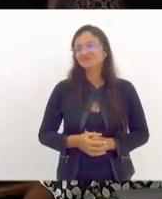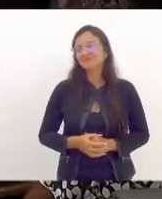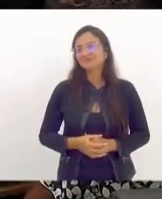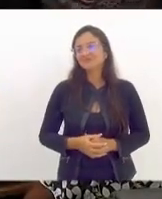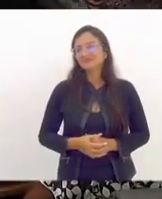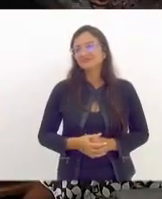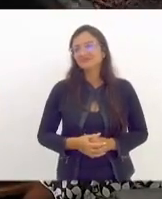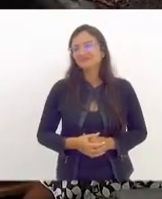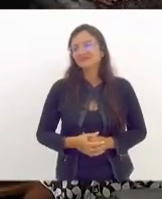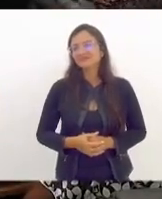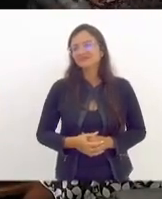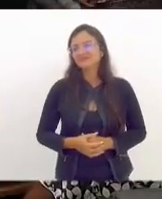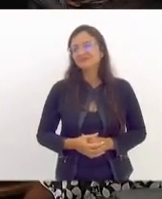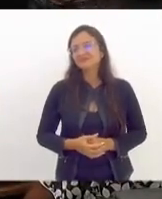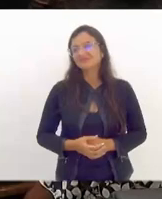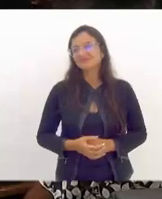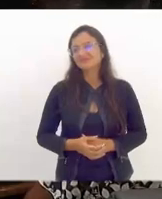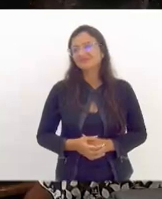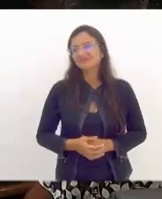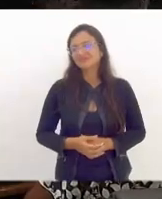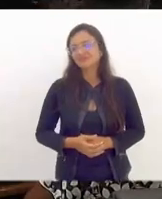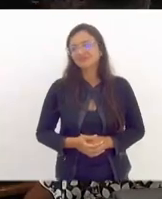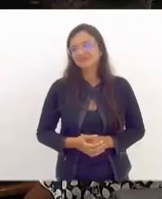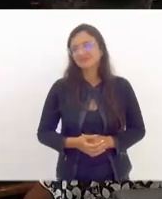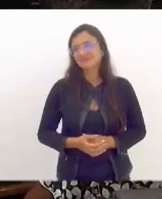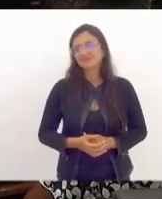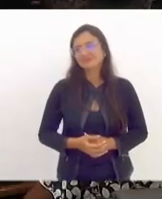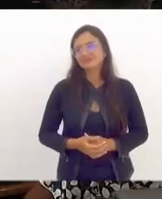tá pensando aguardem Maravilha